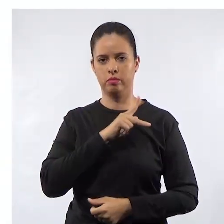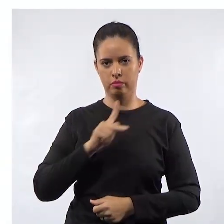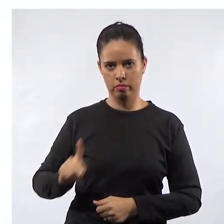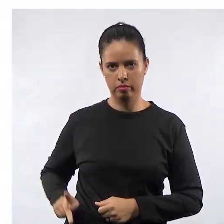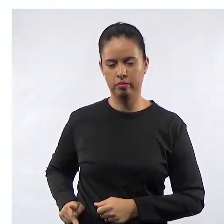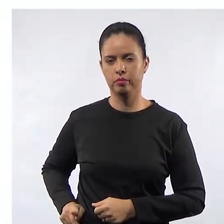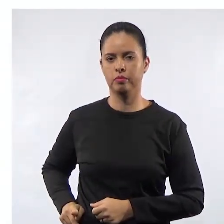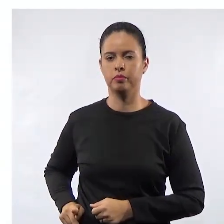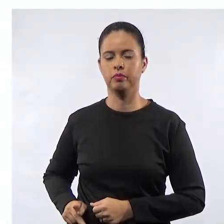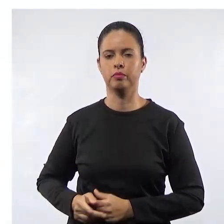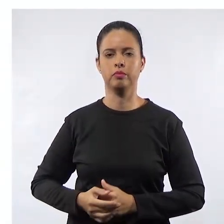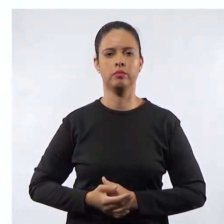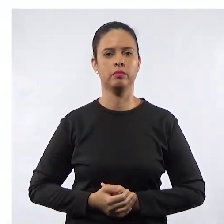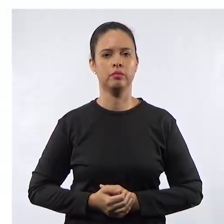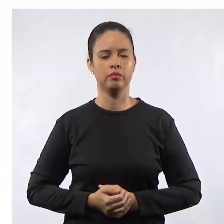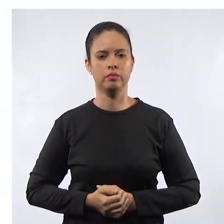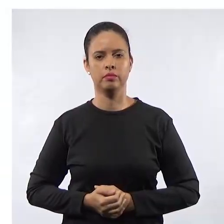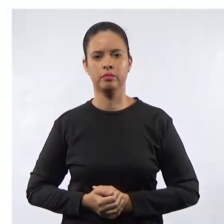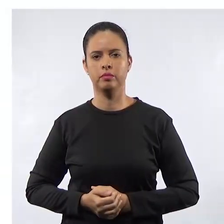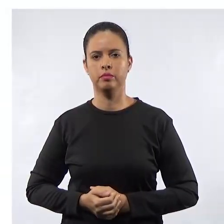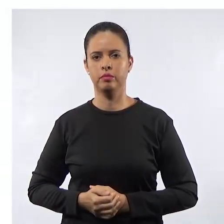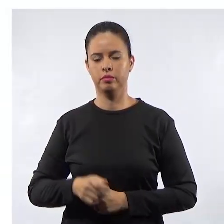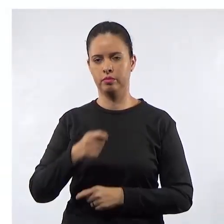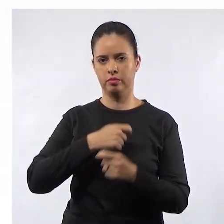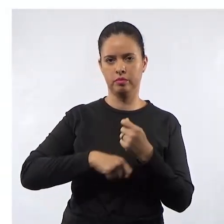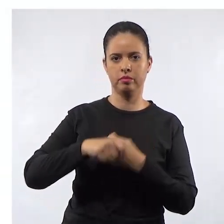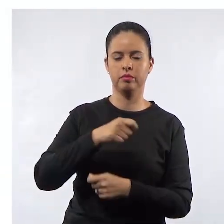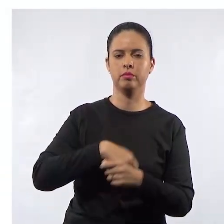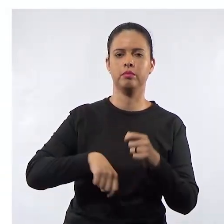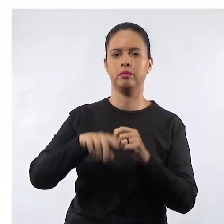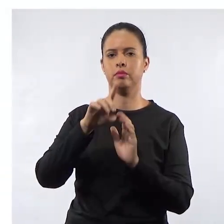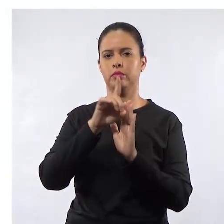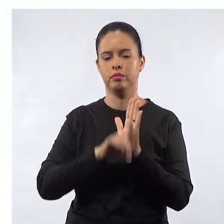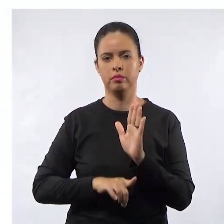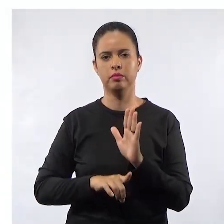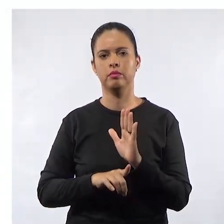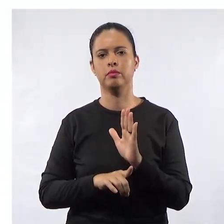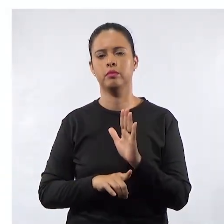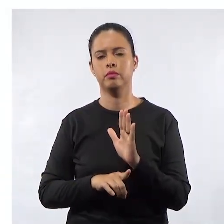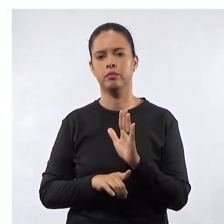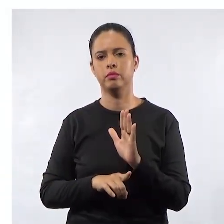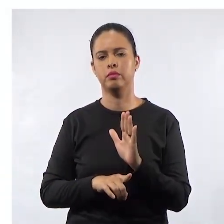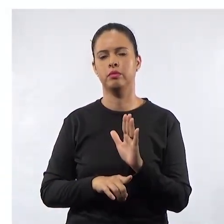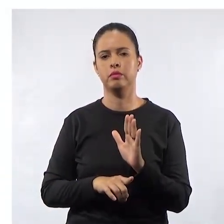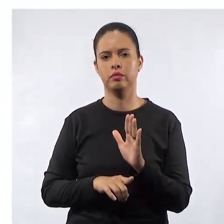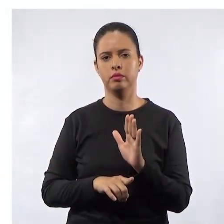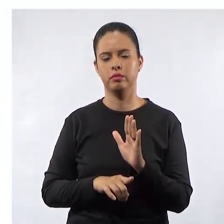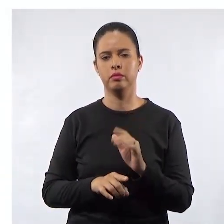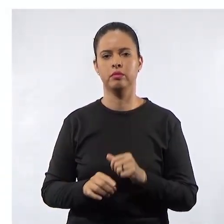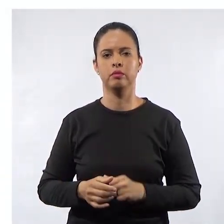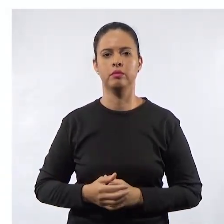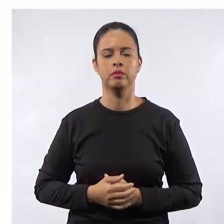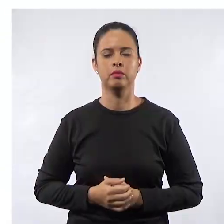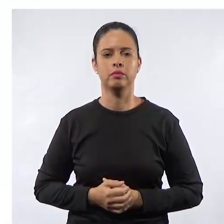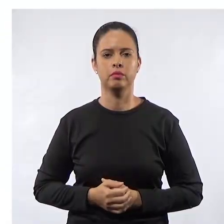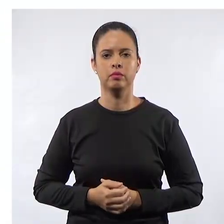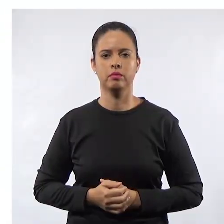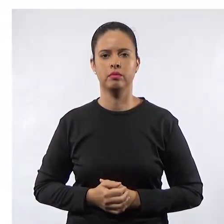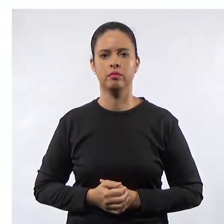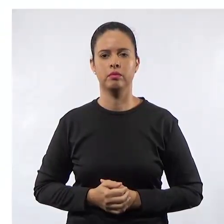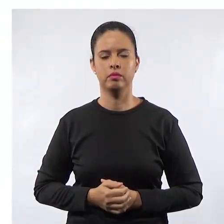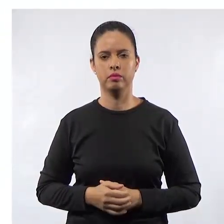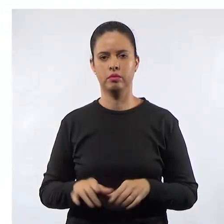serviços públicos. Isso é bem tranquilo, tá? Direito administrativo ali com toques de direito